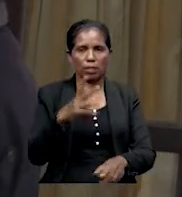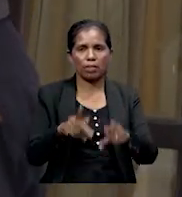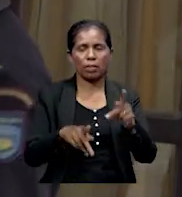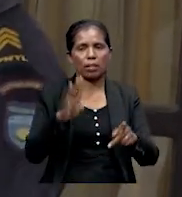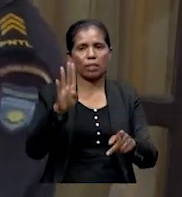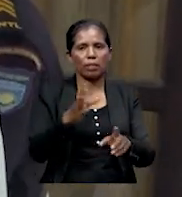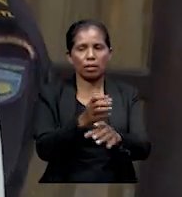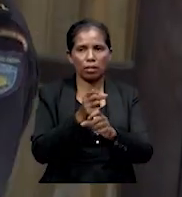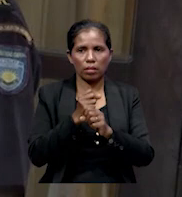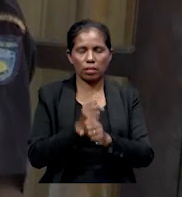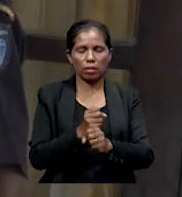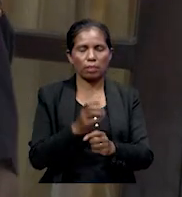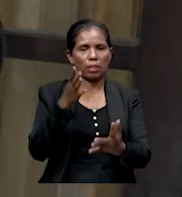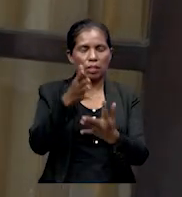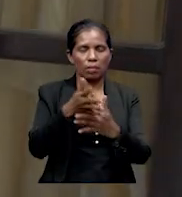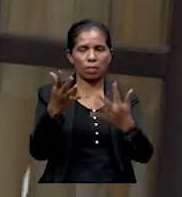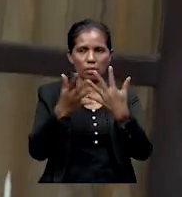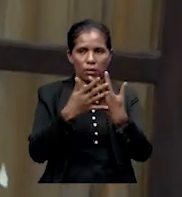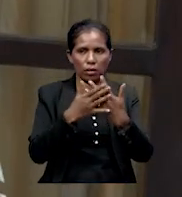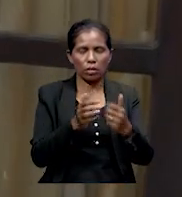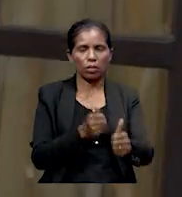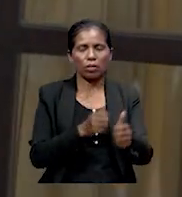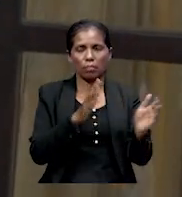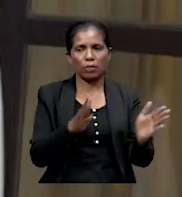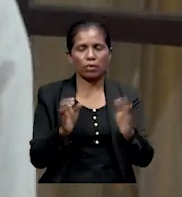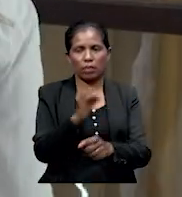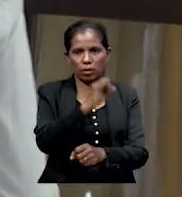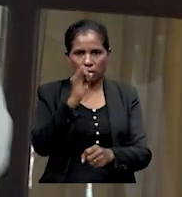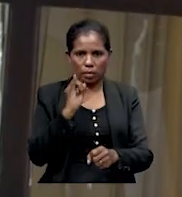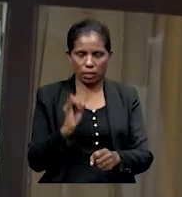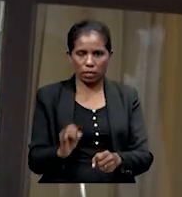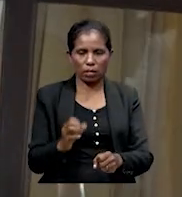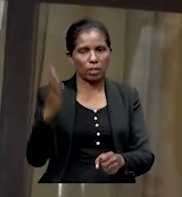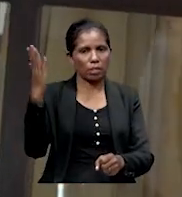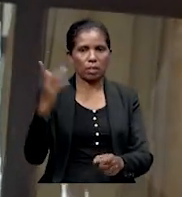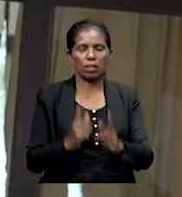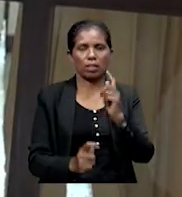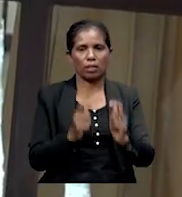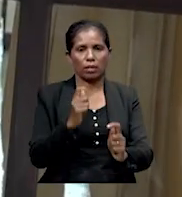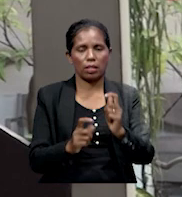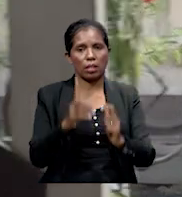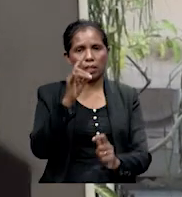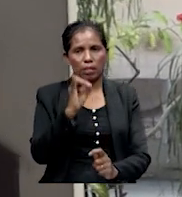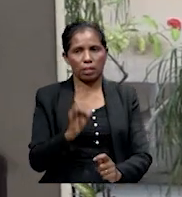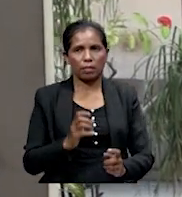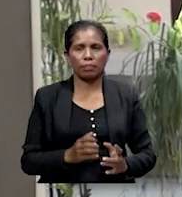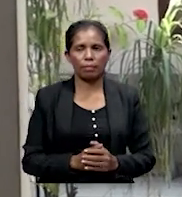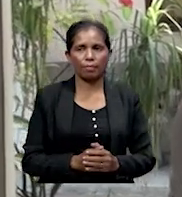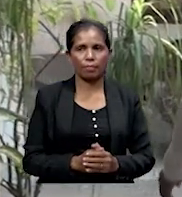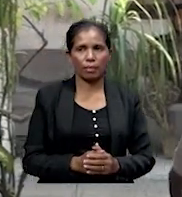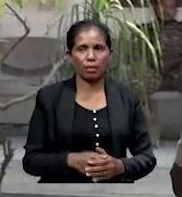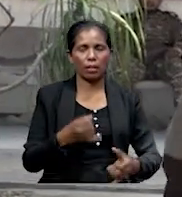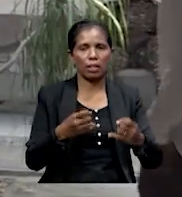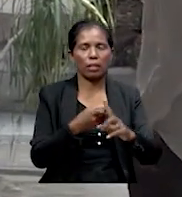simu sentença prisão preventiva, ha foi intuir processo primeiro interrogatório e a Tribunal Distrital Dili. Audiência julgamento né